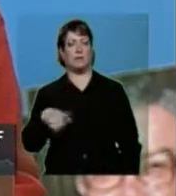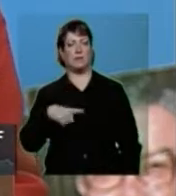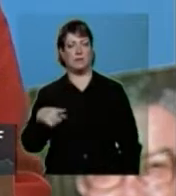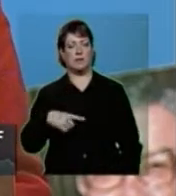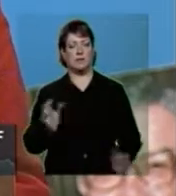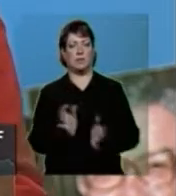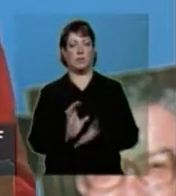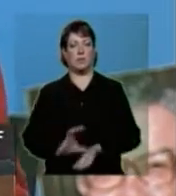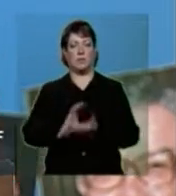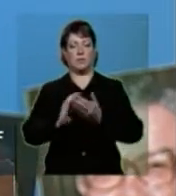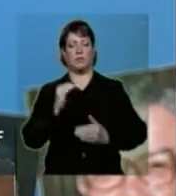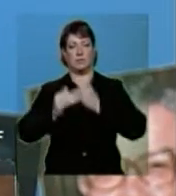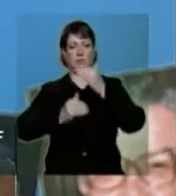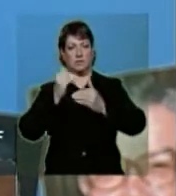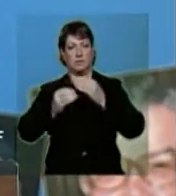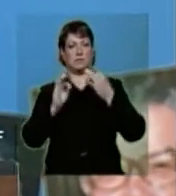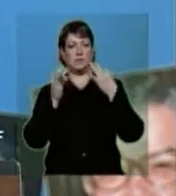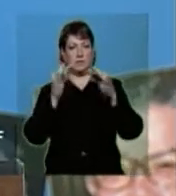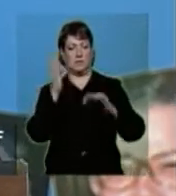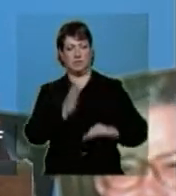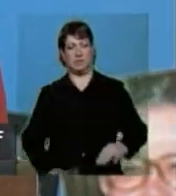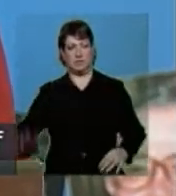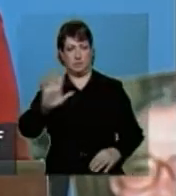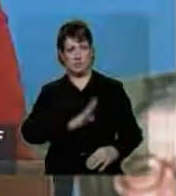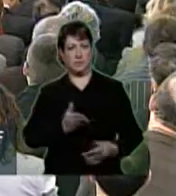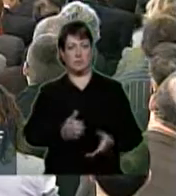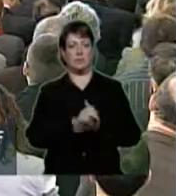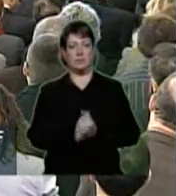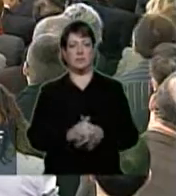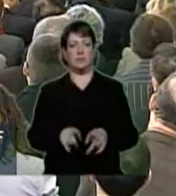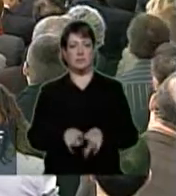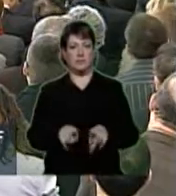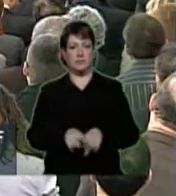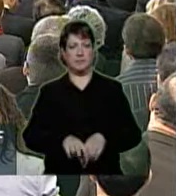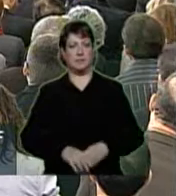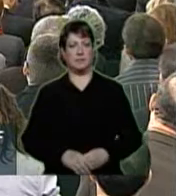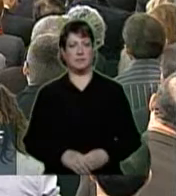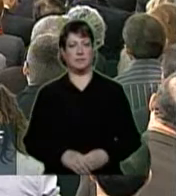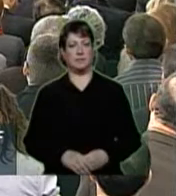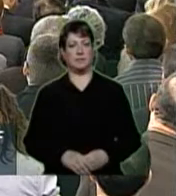de Desenvolvimento Científico e Tecnológico.